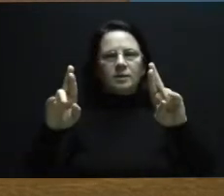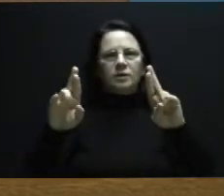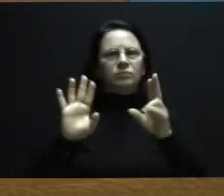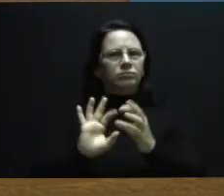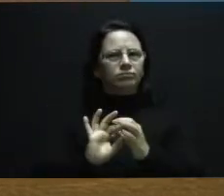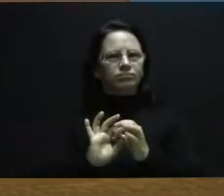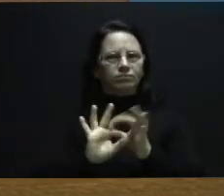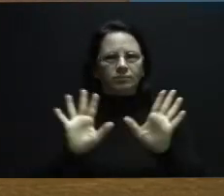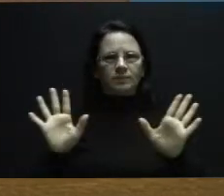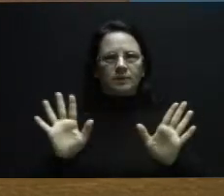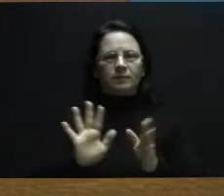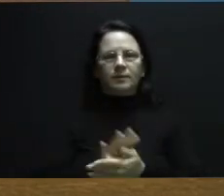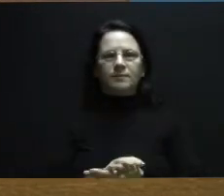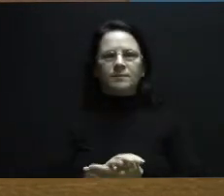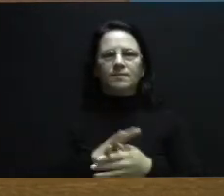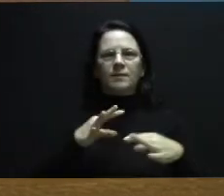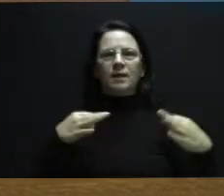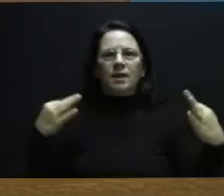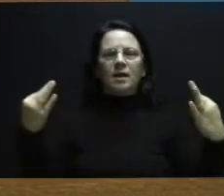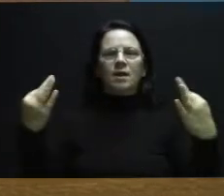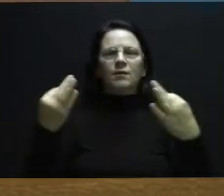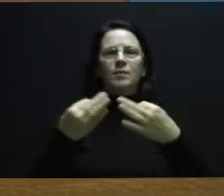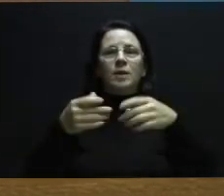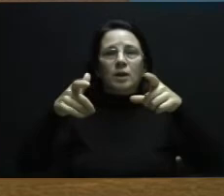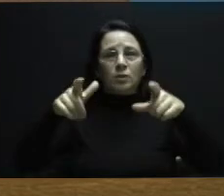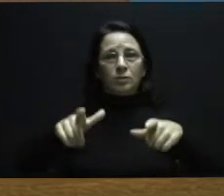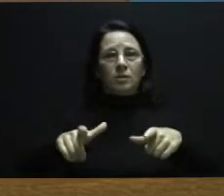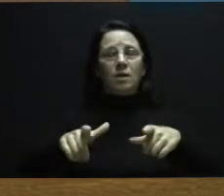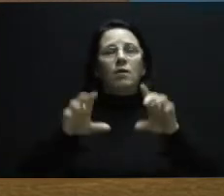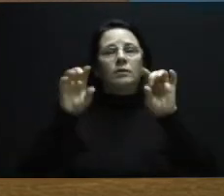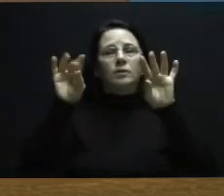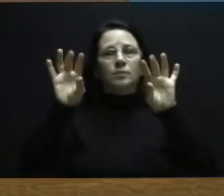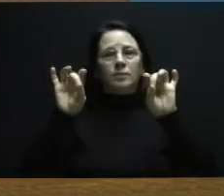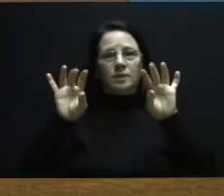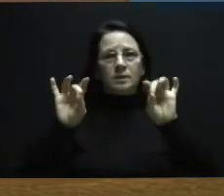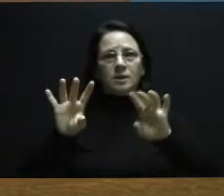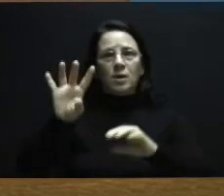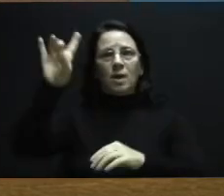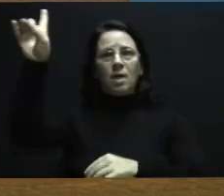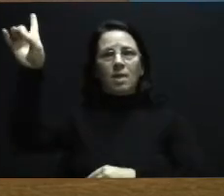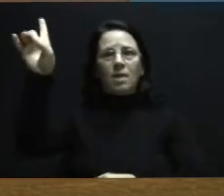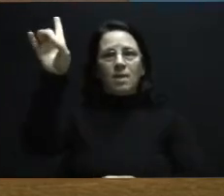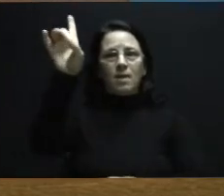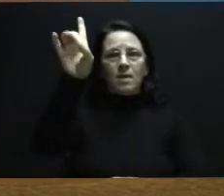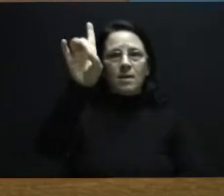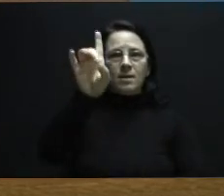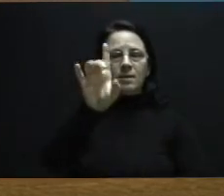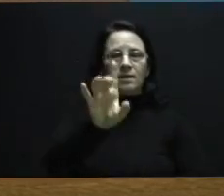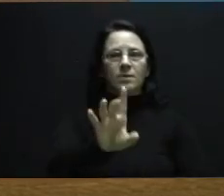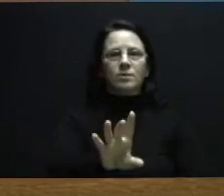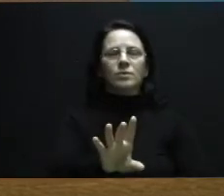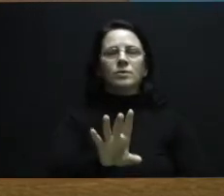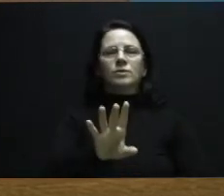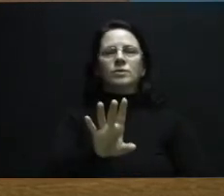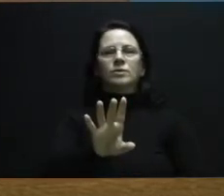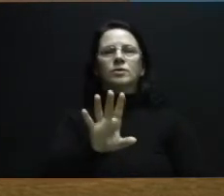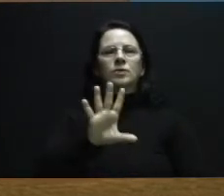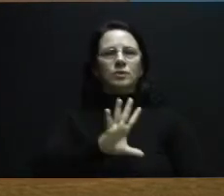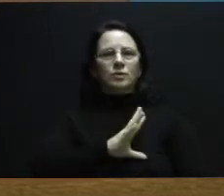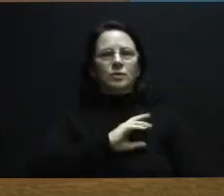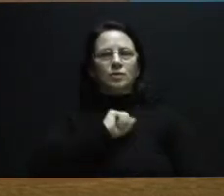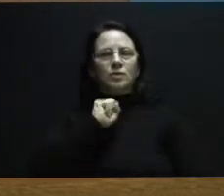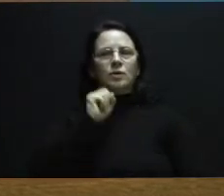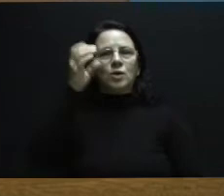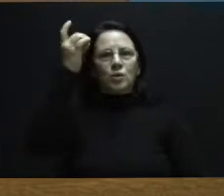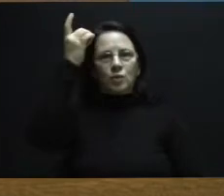democrático. A família é o lugar privilegiado onde Deus manifesta seu amor, sua benevolência e os